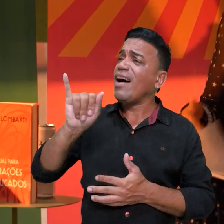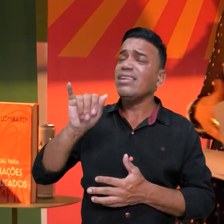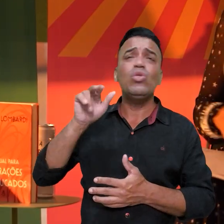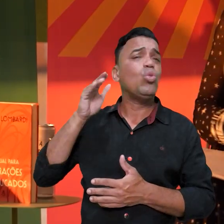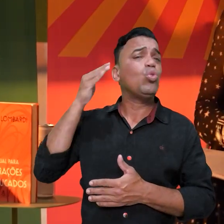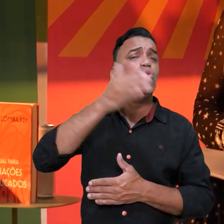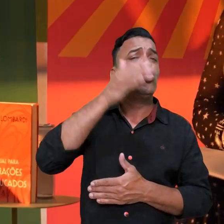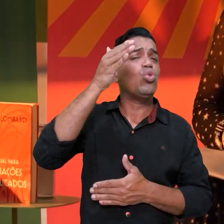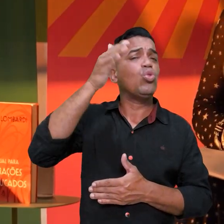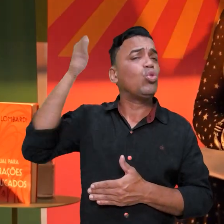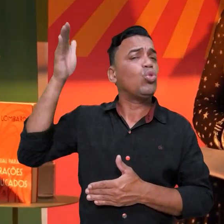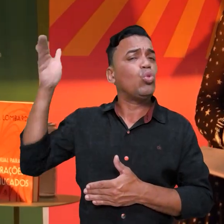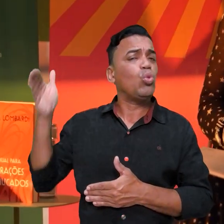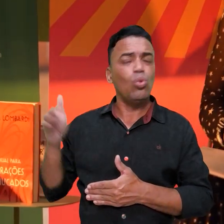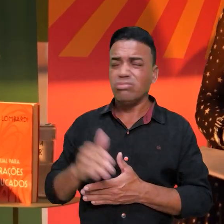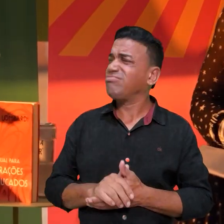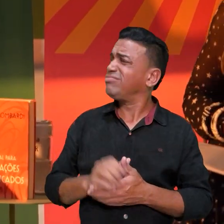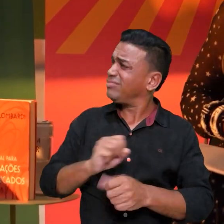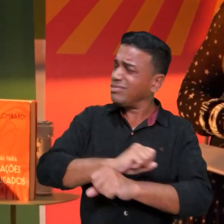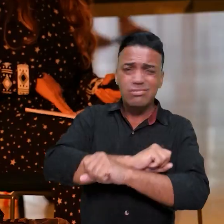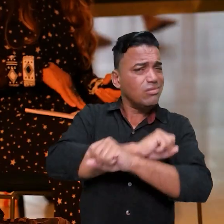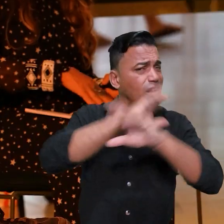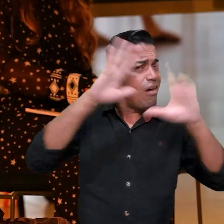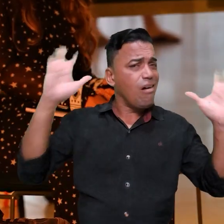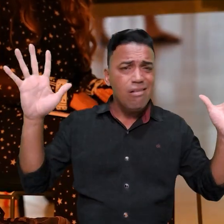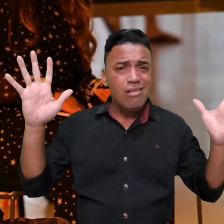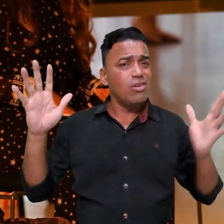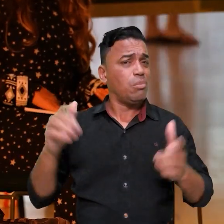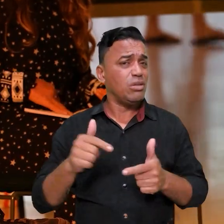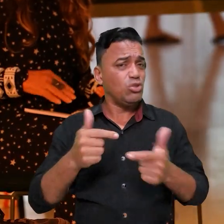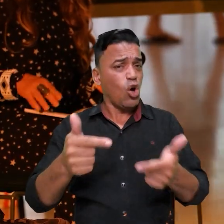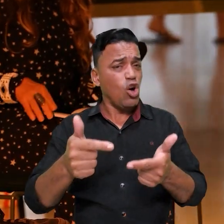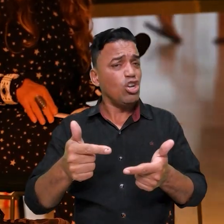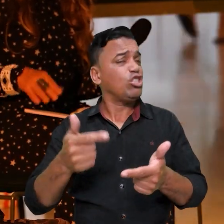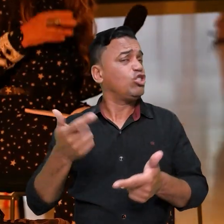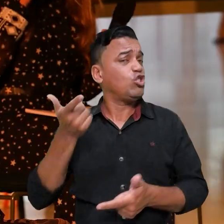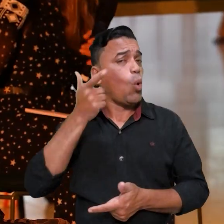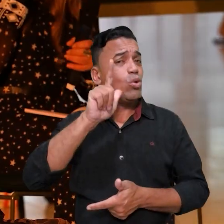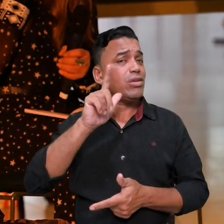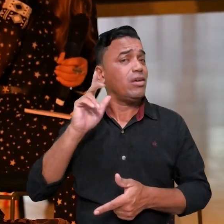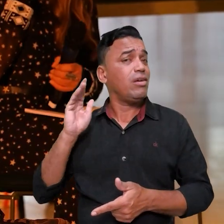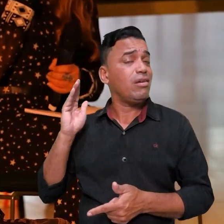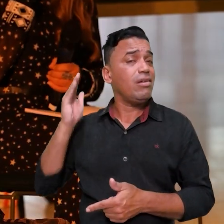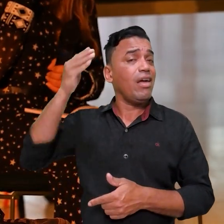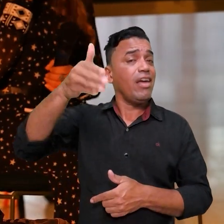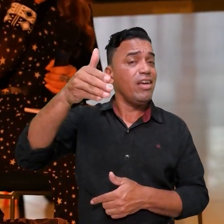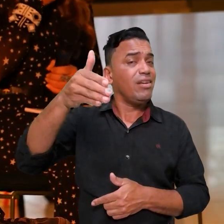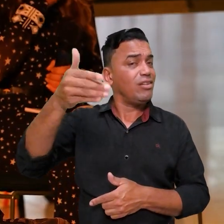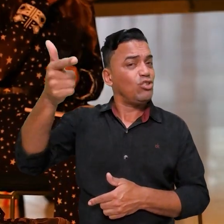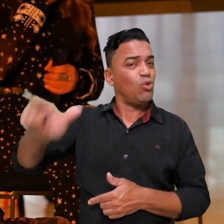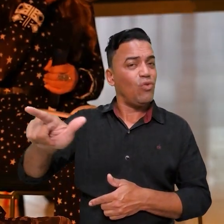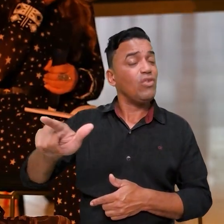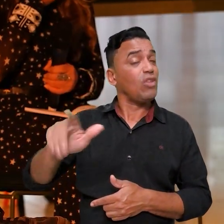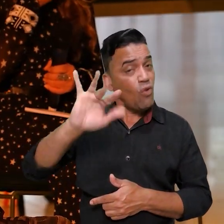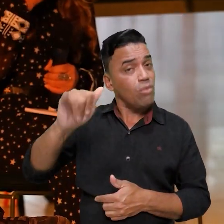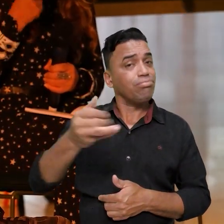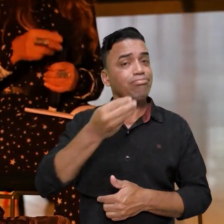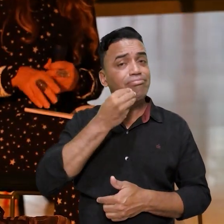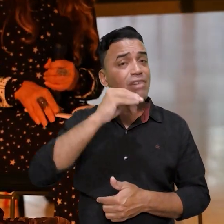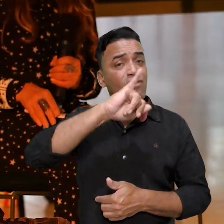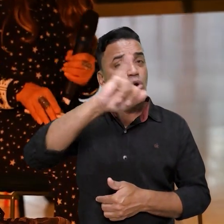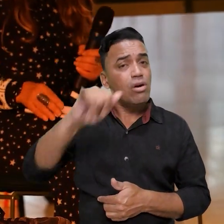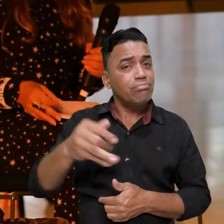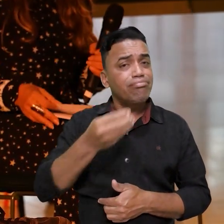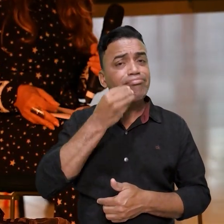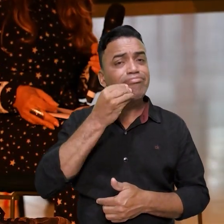né? Ela falou: claro, pode ser, eu posso não ter essa chance outra vez. E eu vou aproveitar.